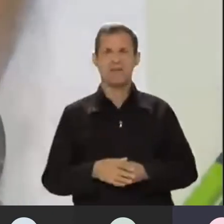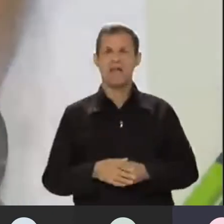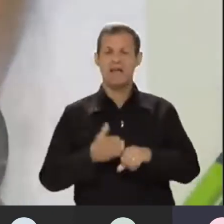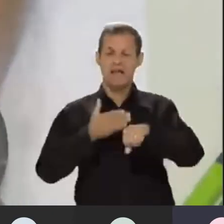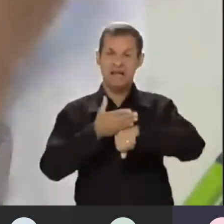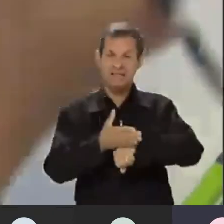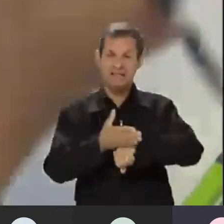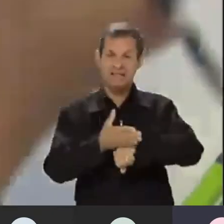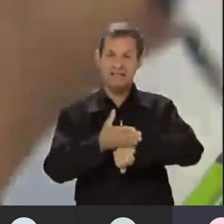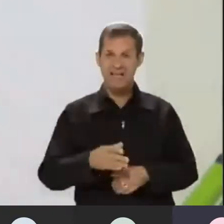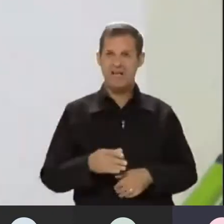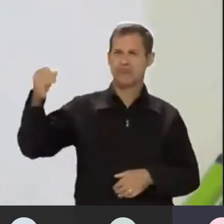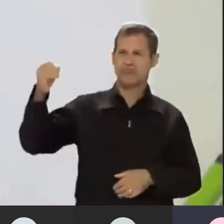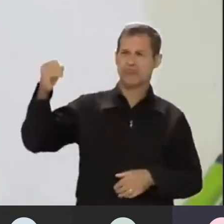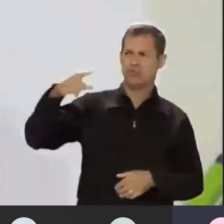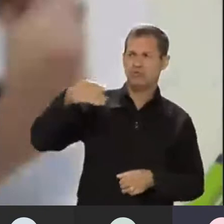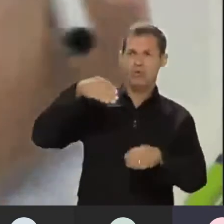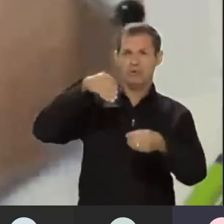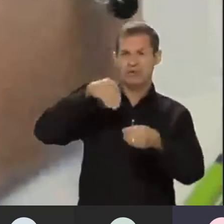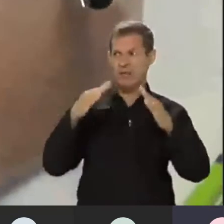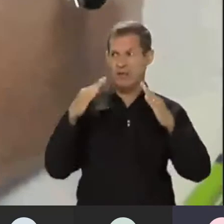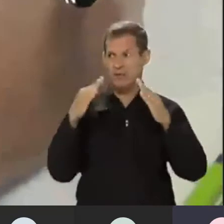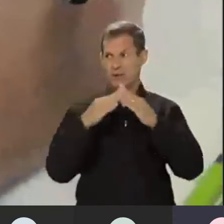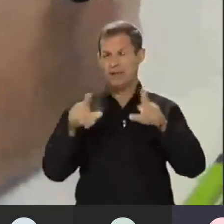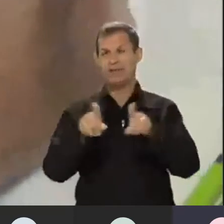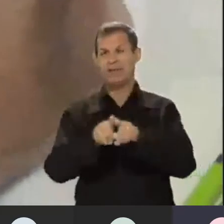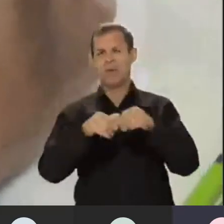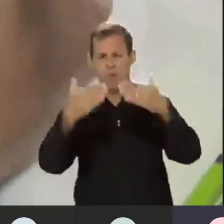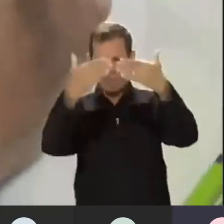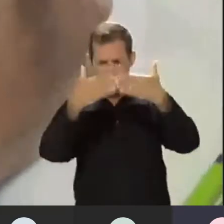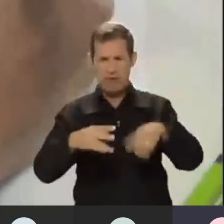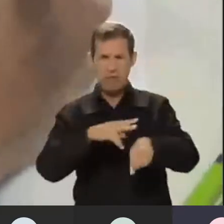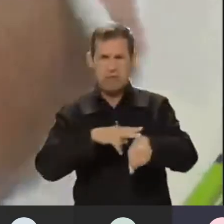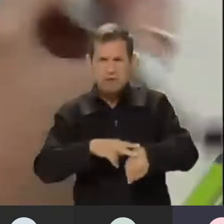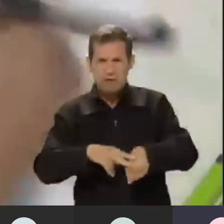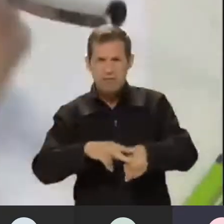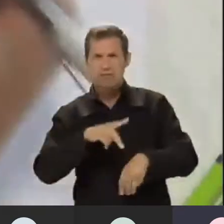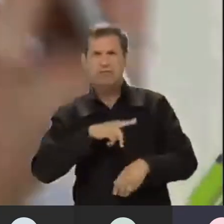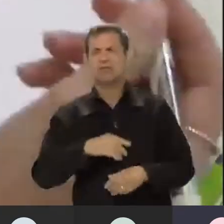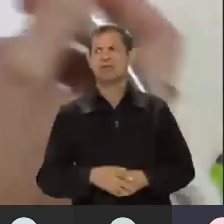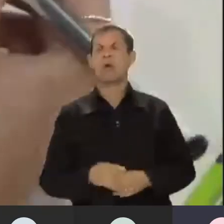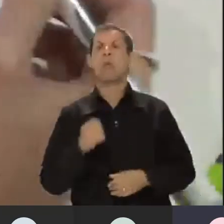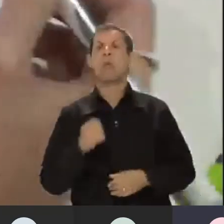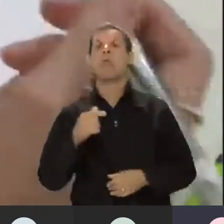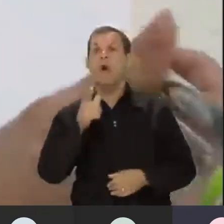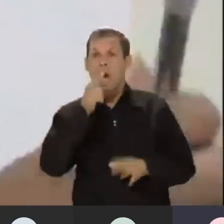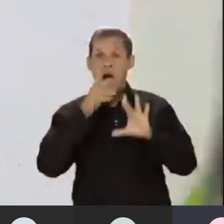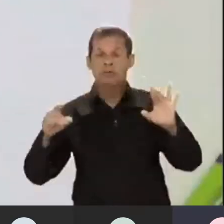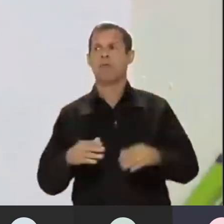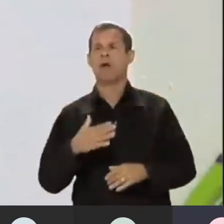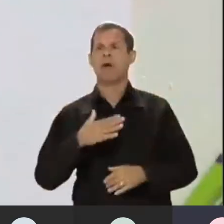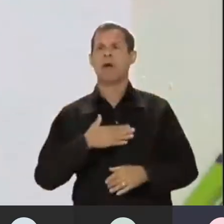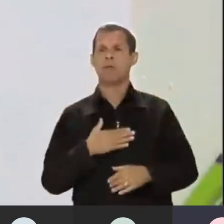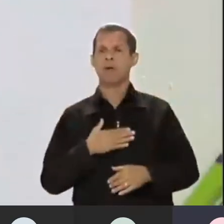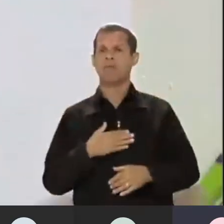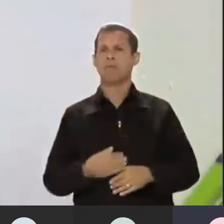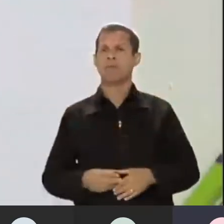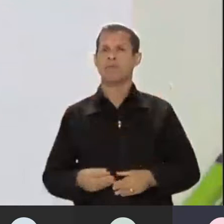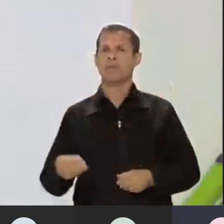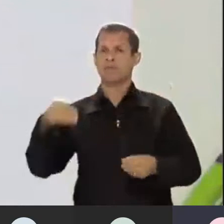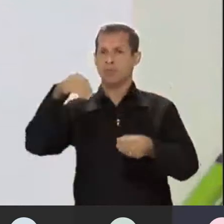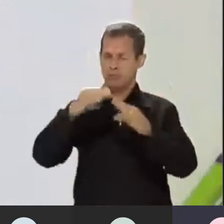a passagem da radiação solar para o ambiente interno e aqui com essa parede verde eu vou trazer um pouco de umidade para o meu